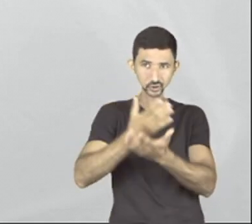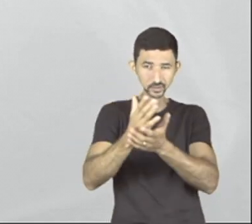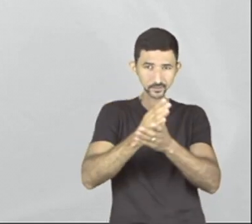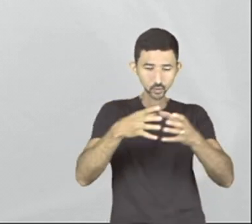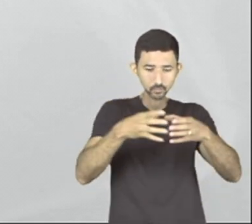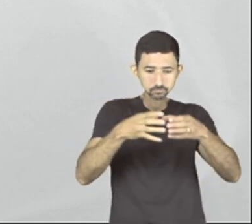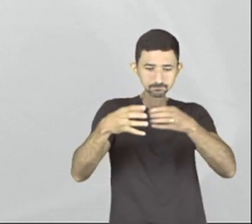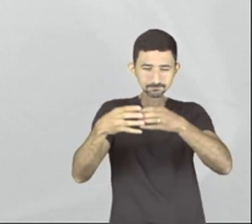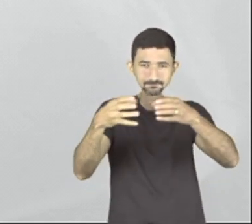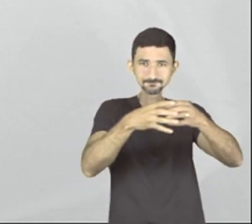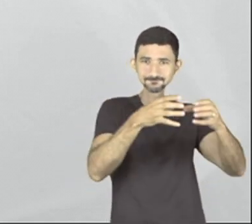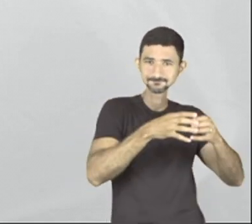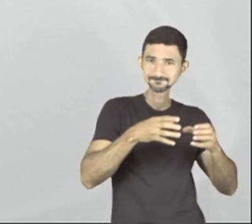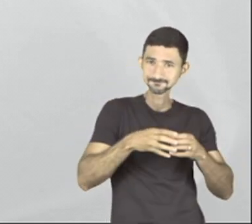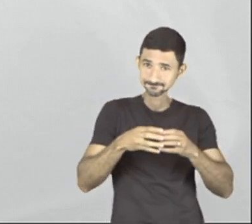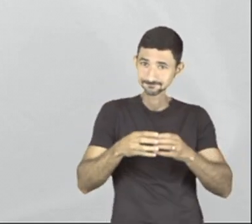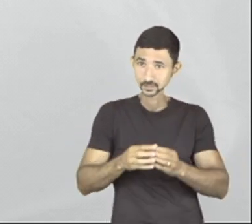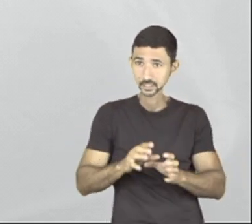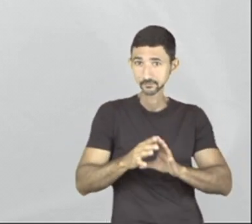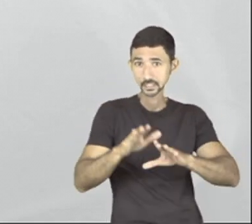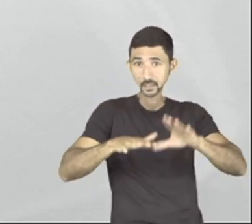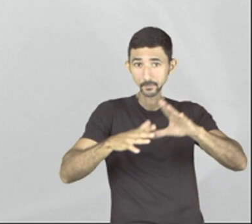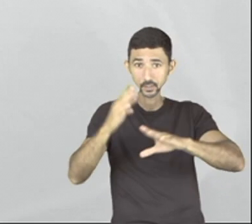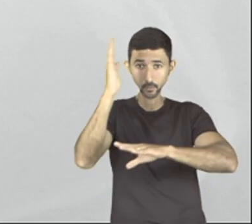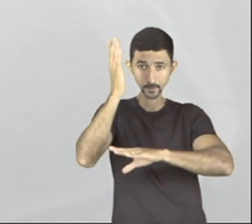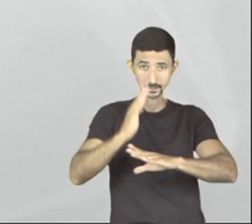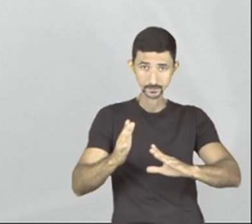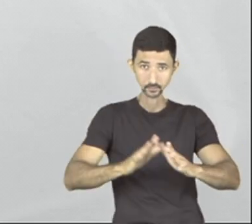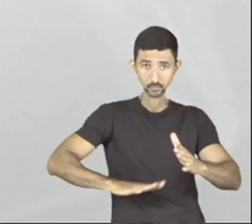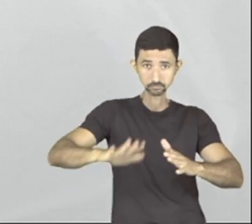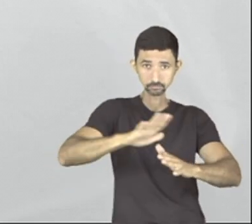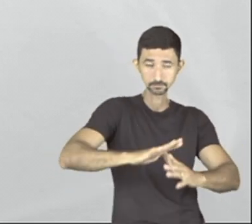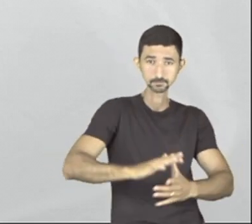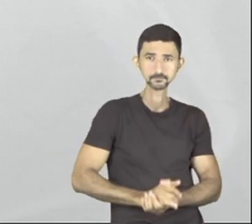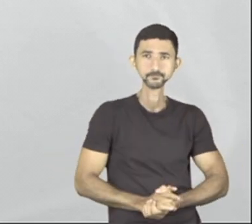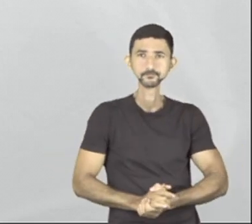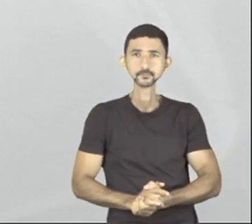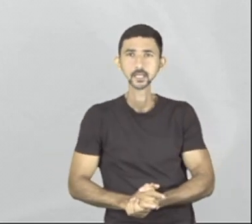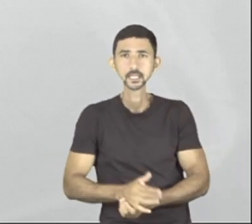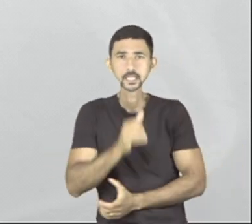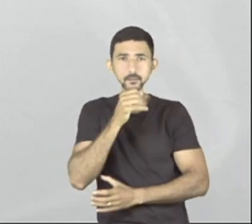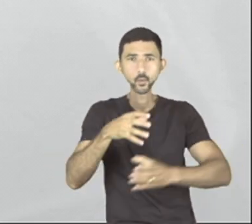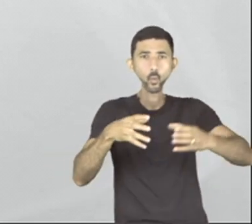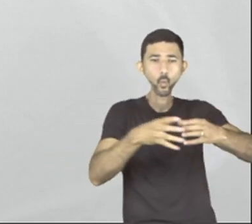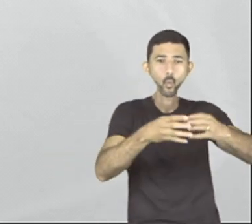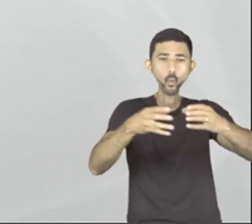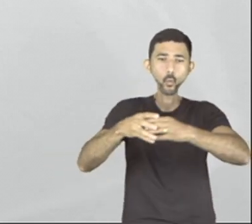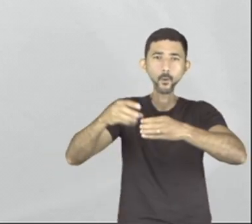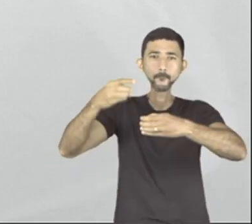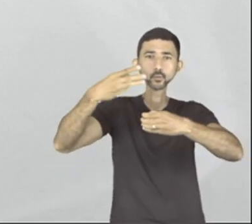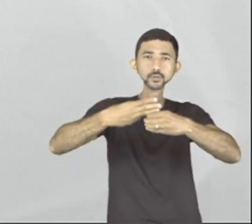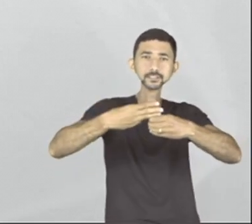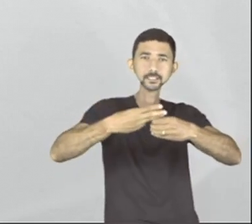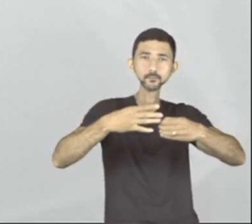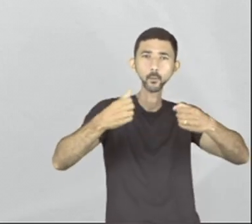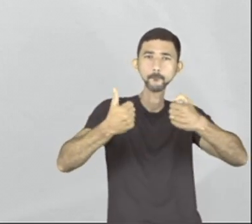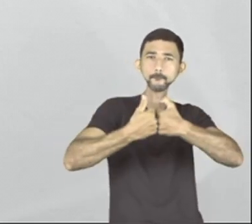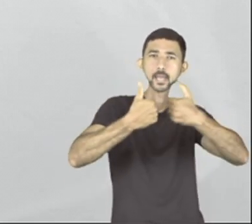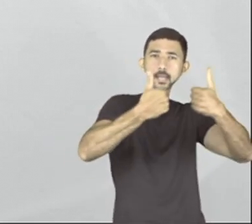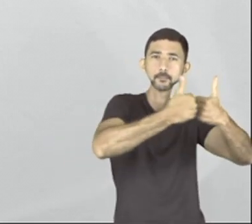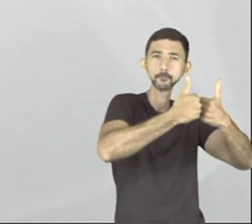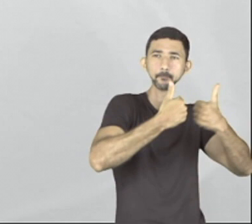E isso era estipulado de acordo com a Constituição do Brasil. Então, como funcionava? Um agrupamento de municípios, né,